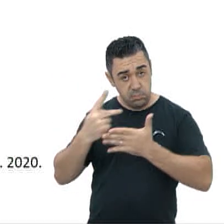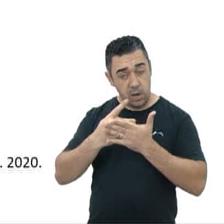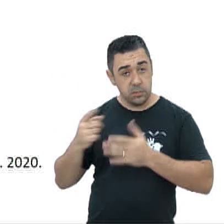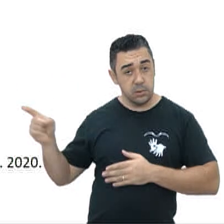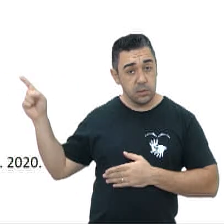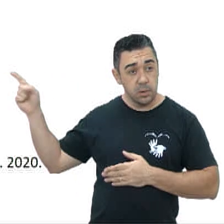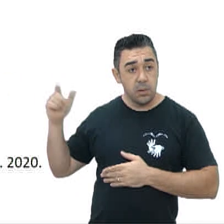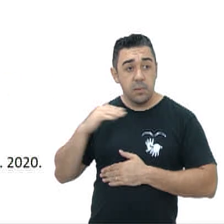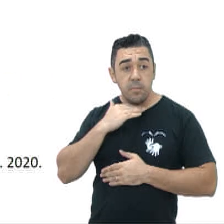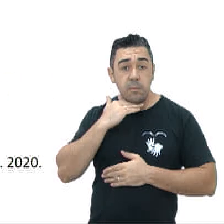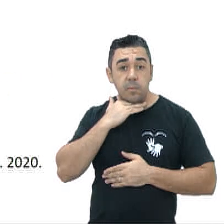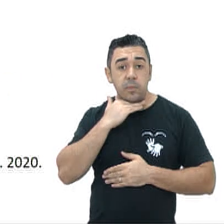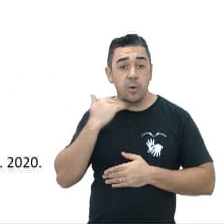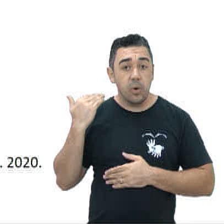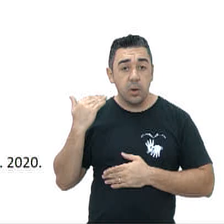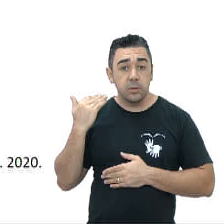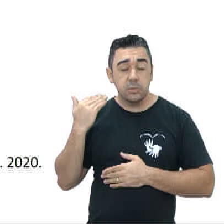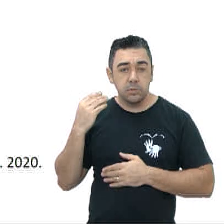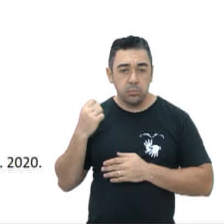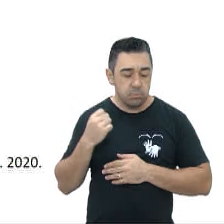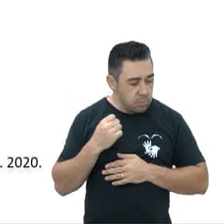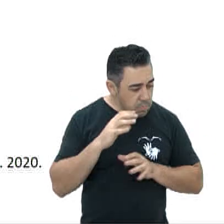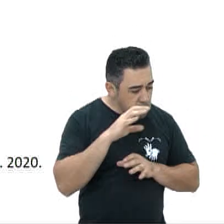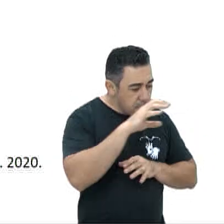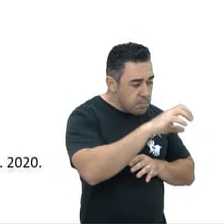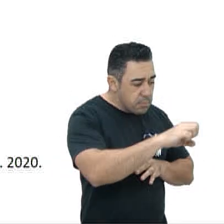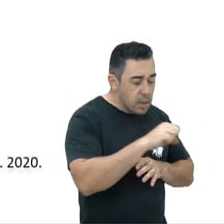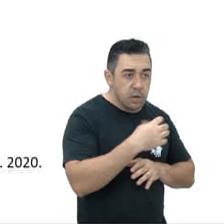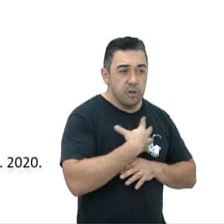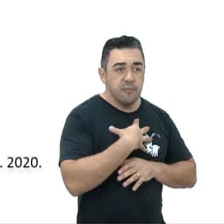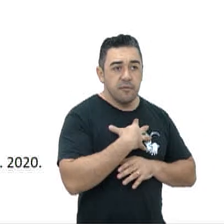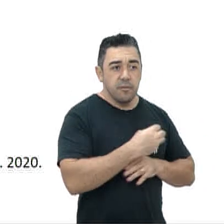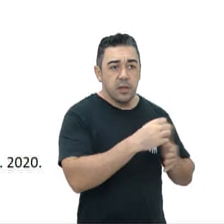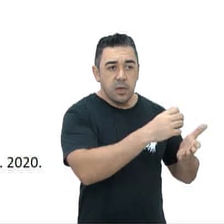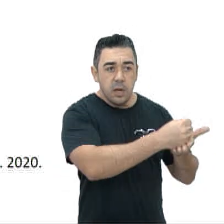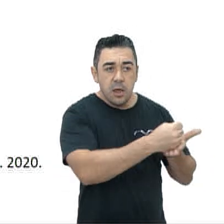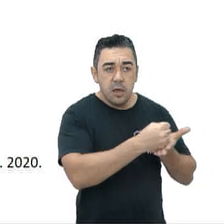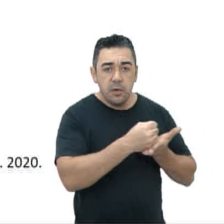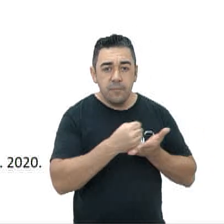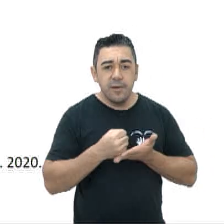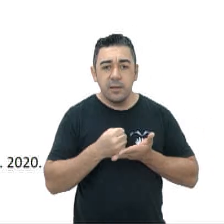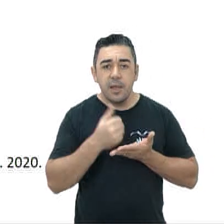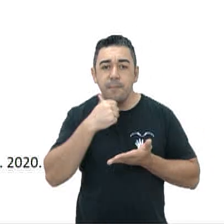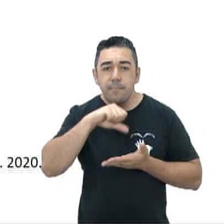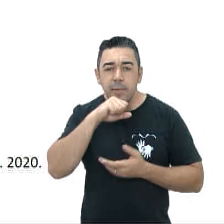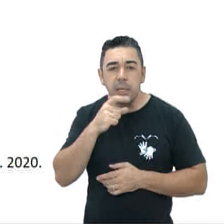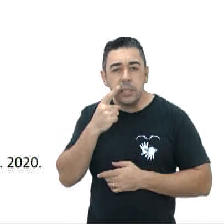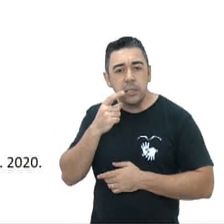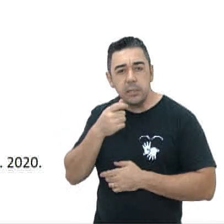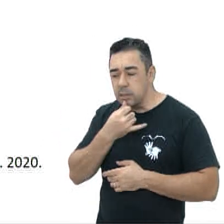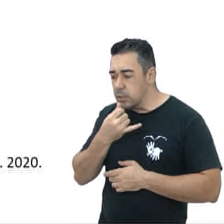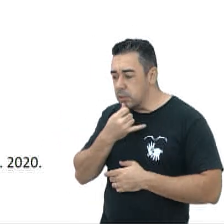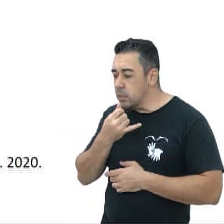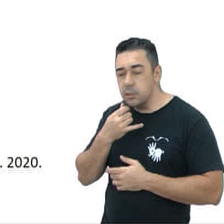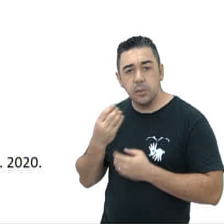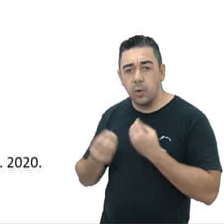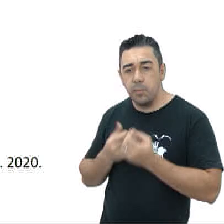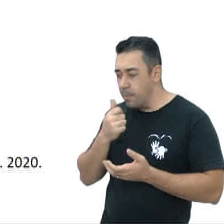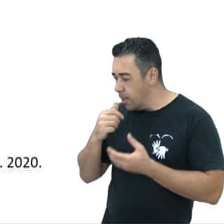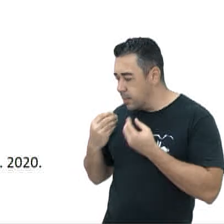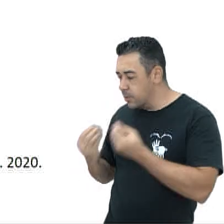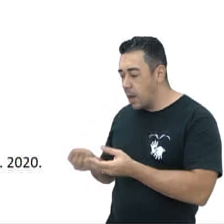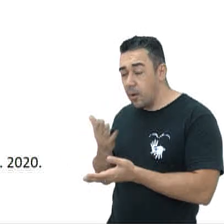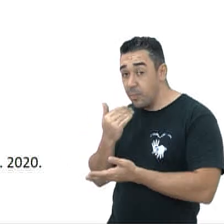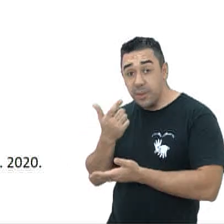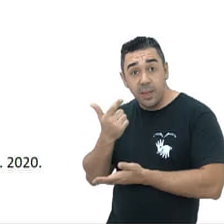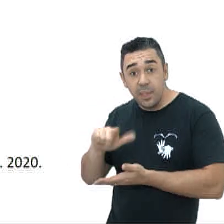mostra a morte chegando e levando a menininha da mãe. E a mãe triste, chorando, porque ela não tem o que fazer. Ela não tem alimento para dar para o seu